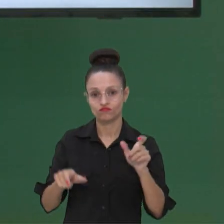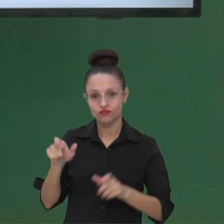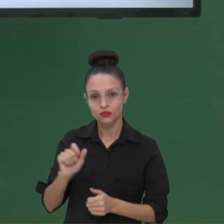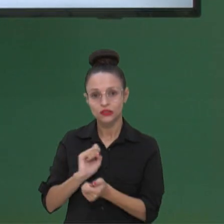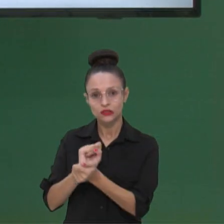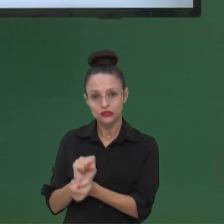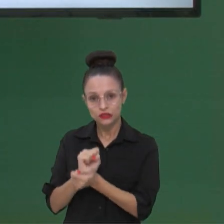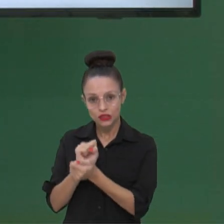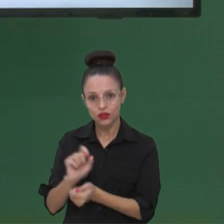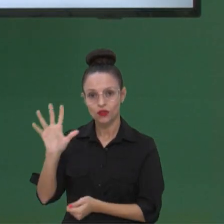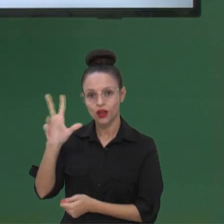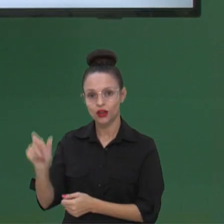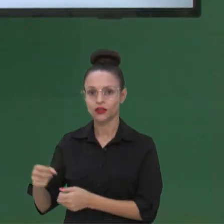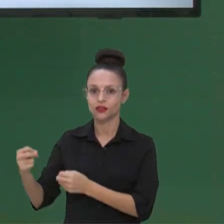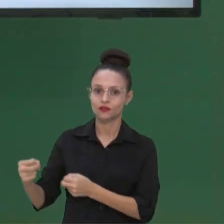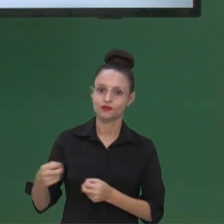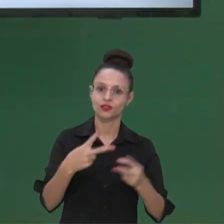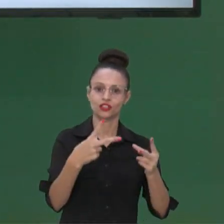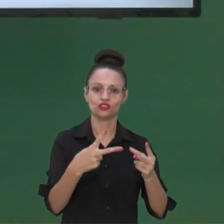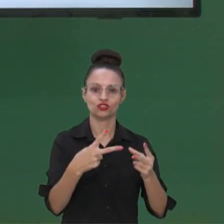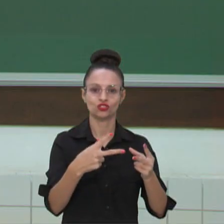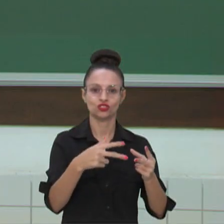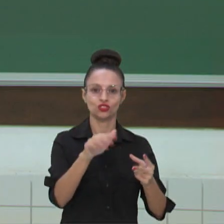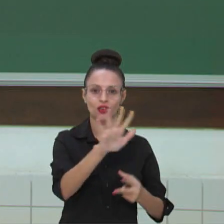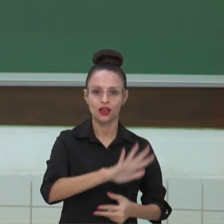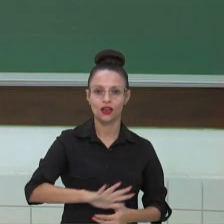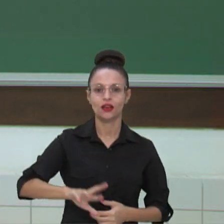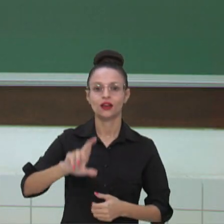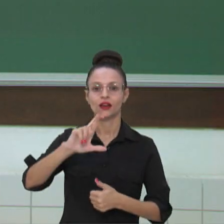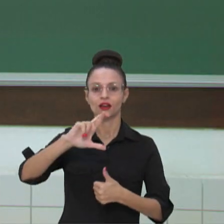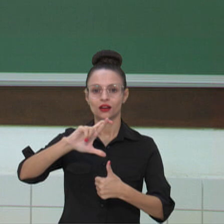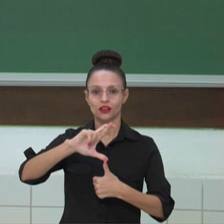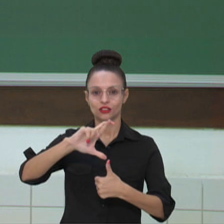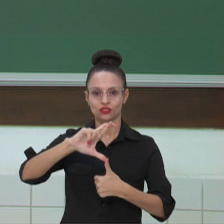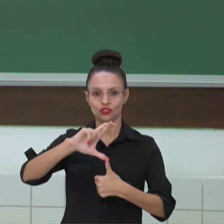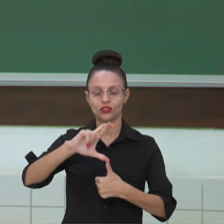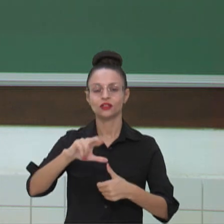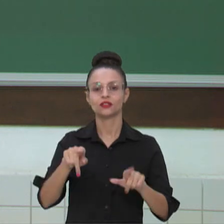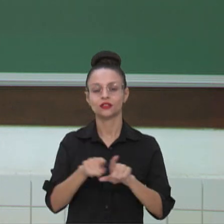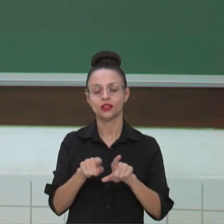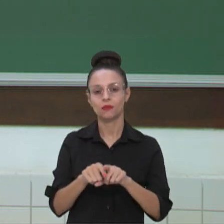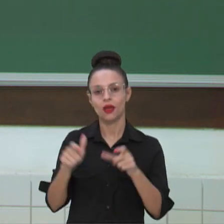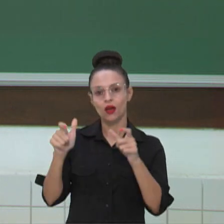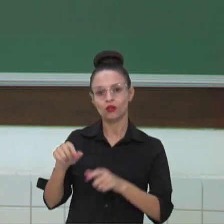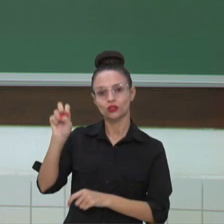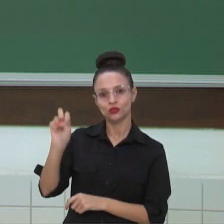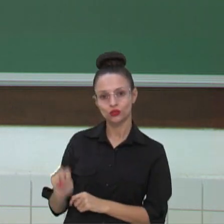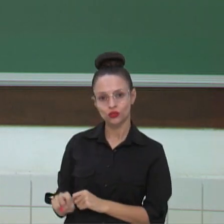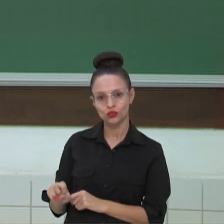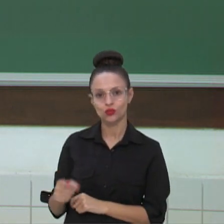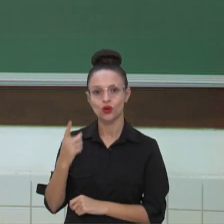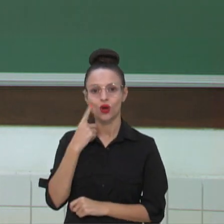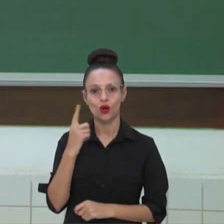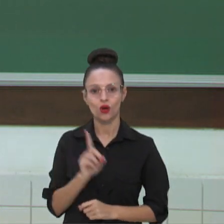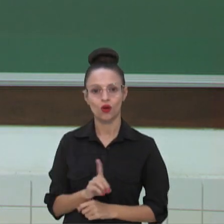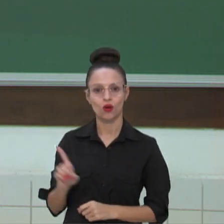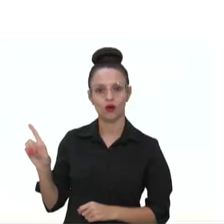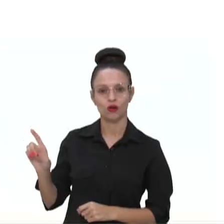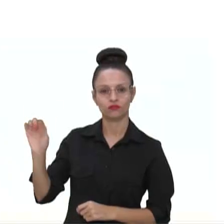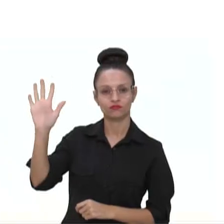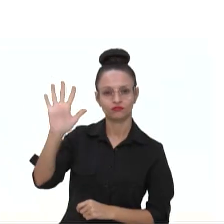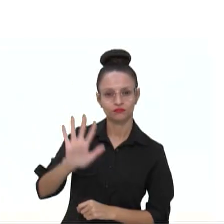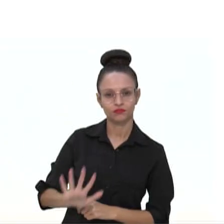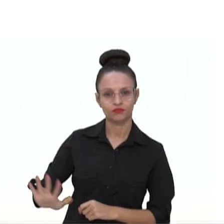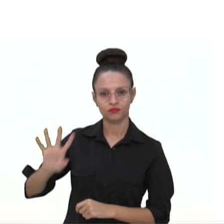África, eram vendidos nas Antilhas e nas colônias do Sul. Então aqui você tem um exemplo disso. E aí um mapa para você entender melhor, vai ficar